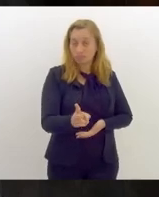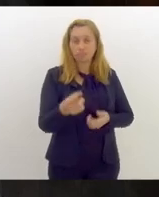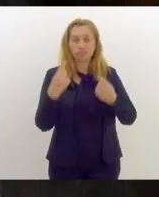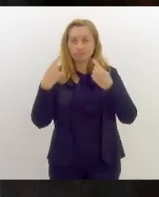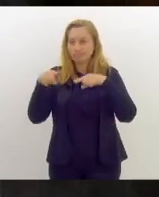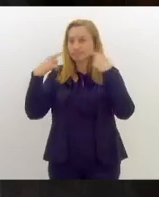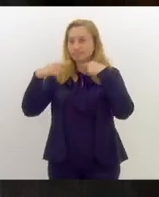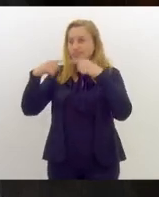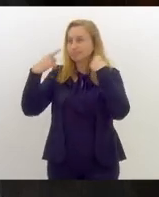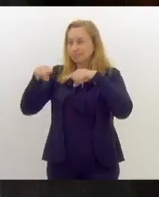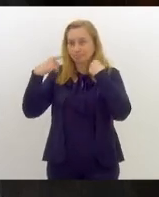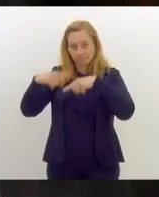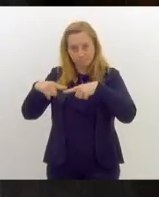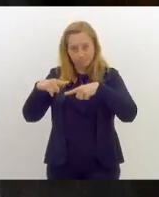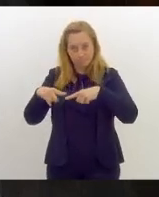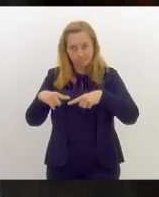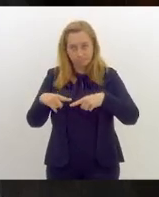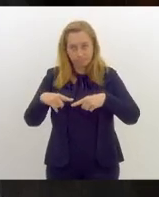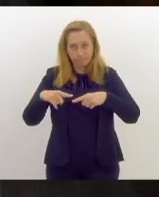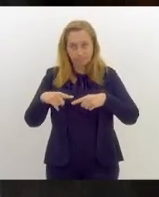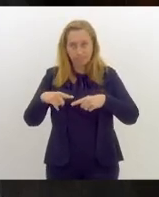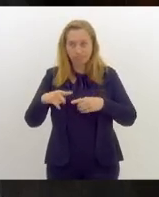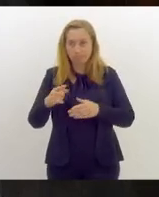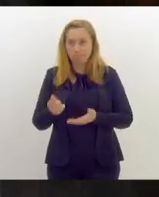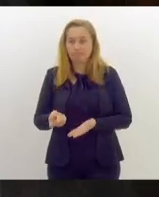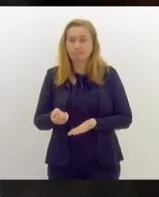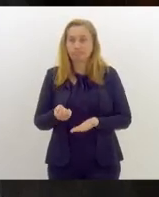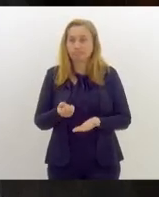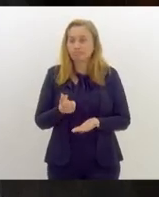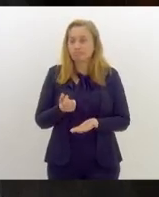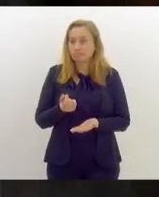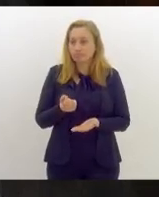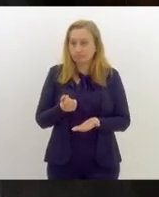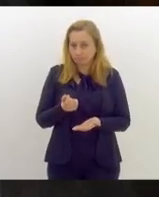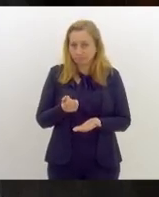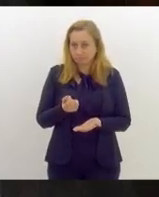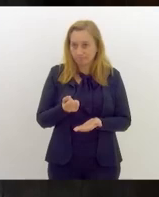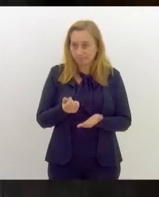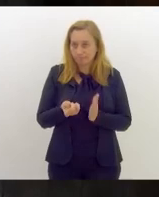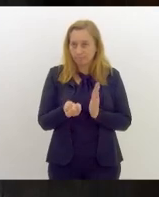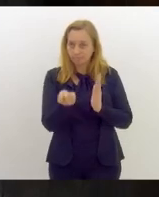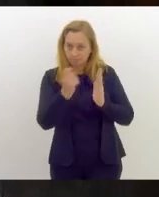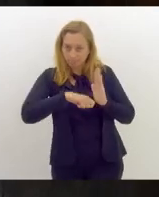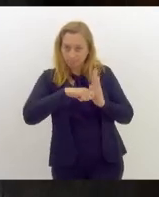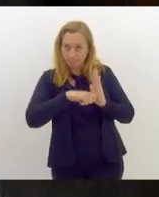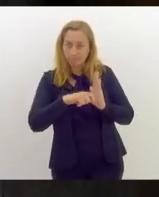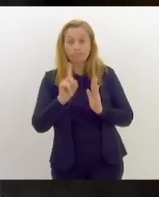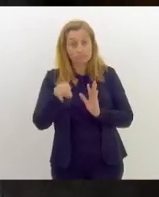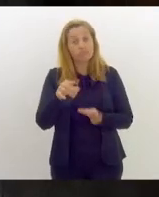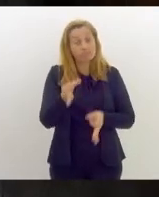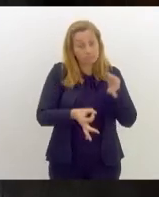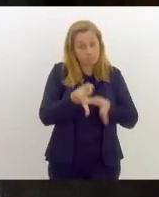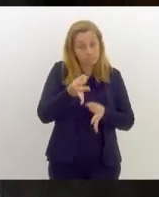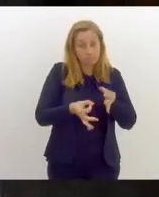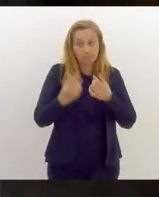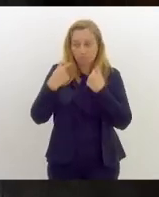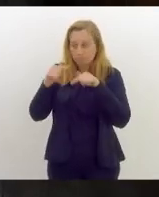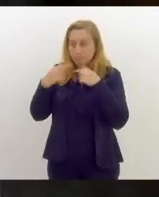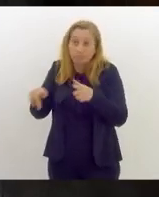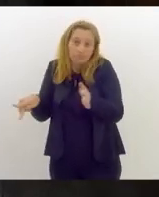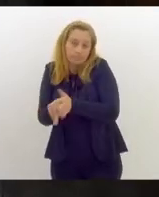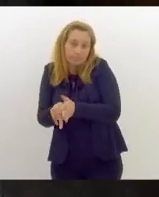reclamar da Carga Tributária e é justo que reclamem faz parte do jogo